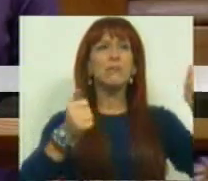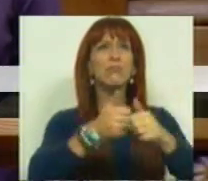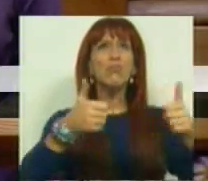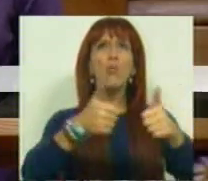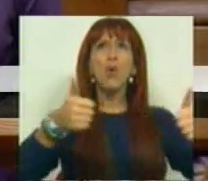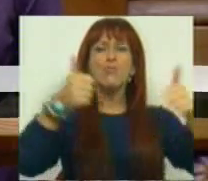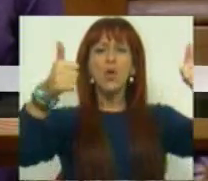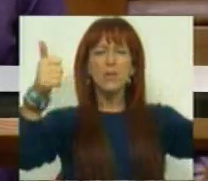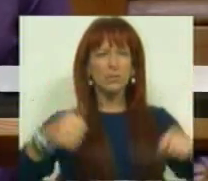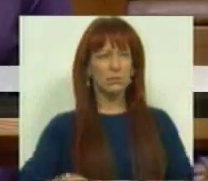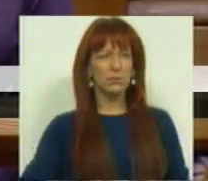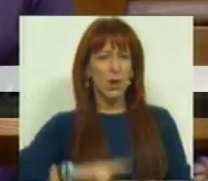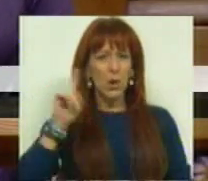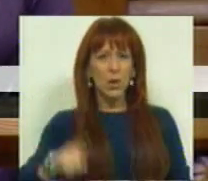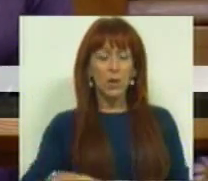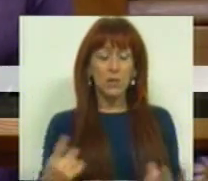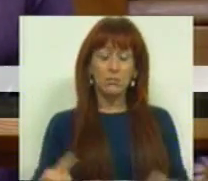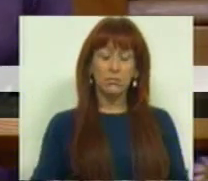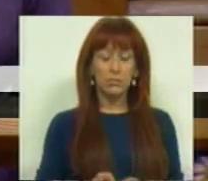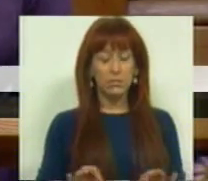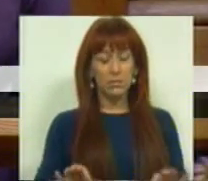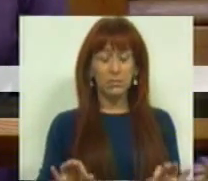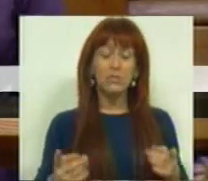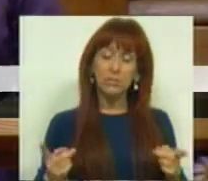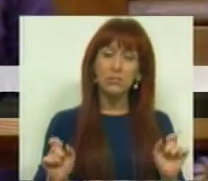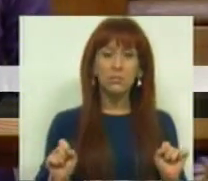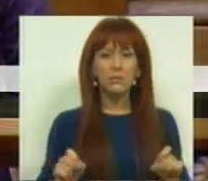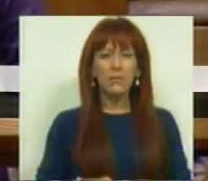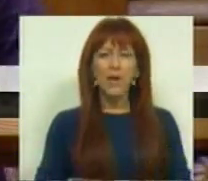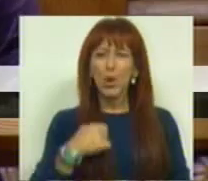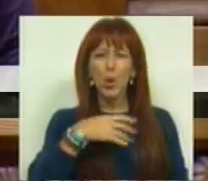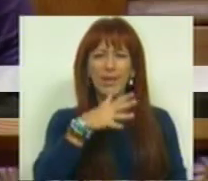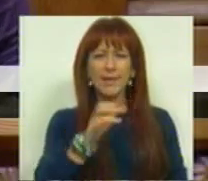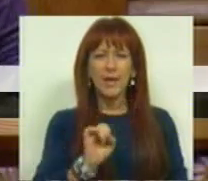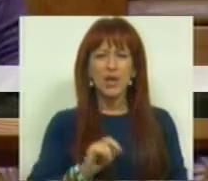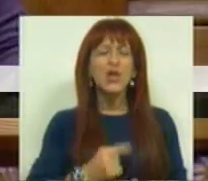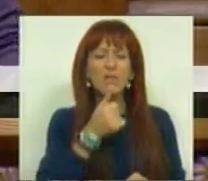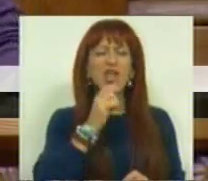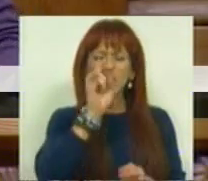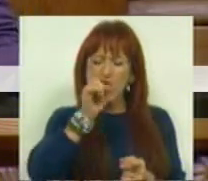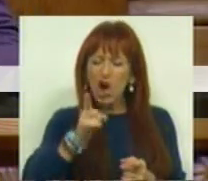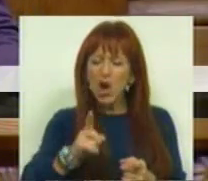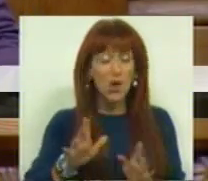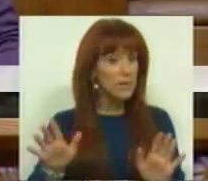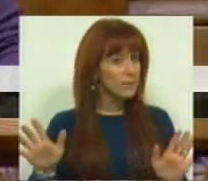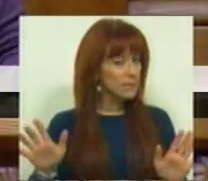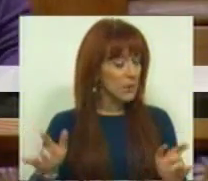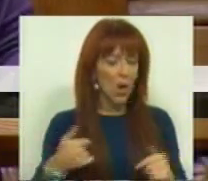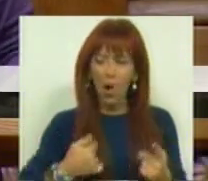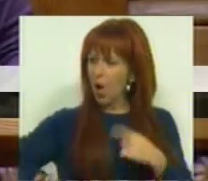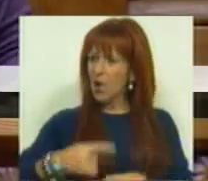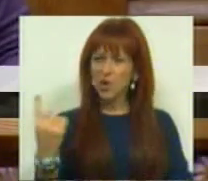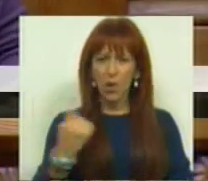prósperos. Felizmente, teve a seriedade ainda de não indicar nenhuma dessas medidas em concreto, ou